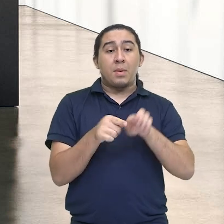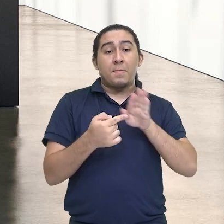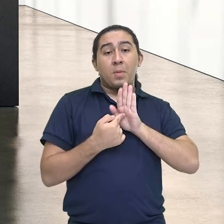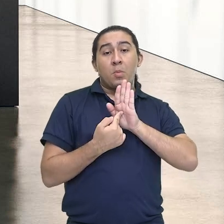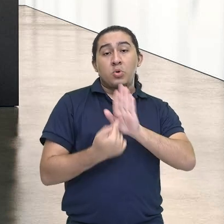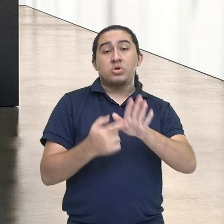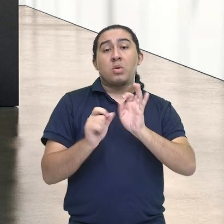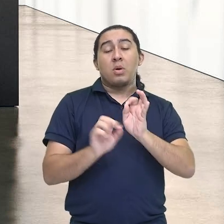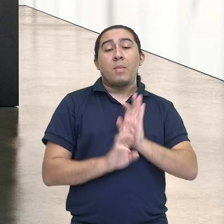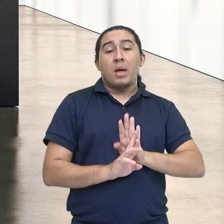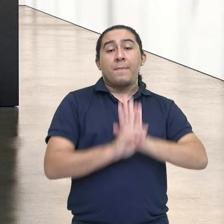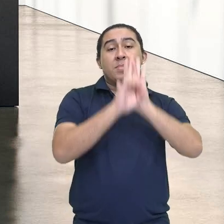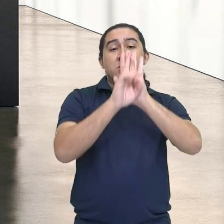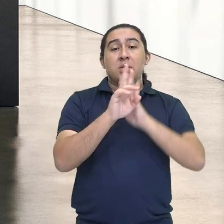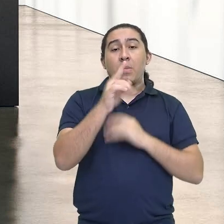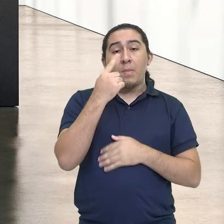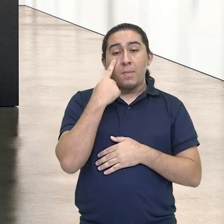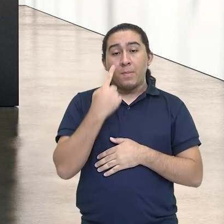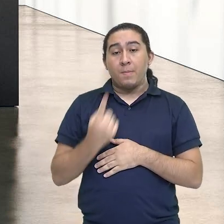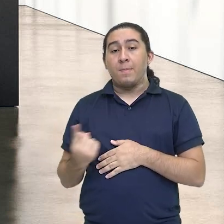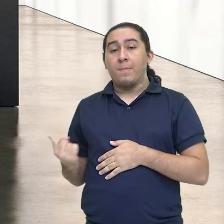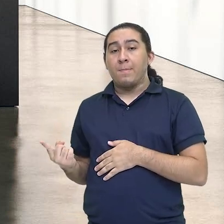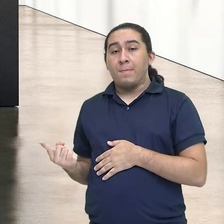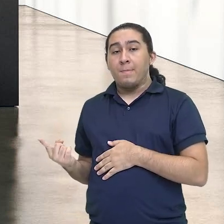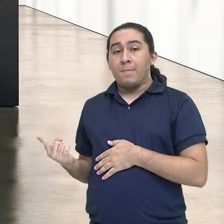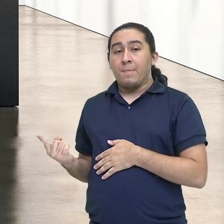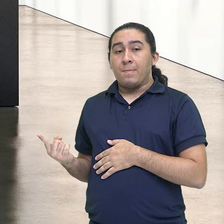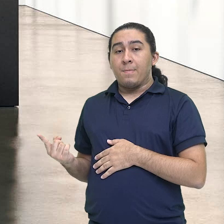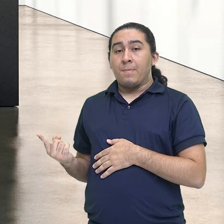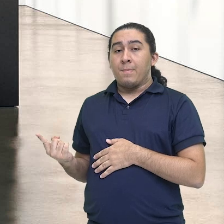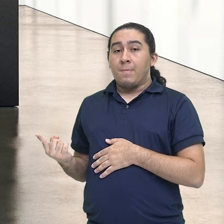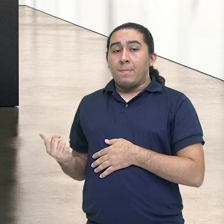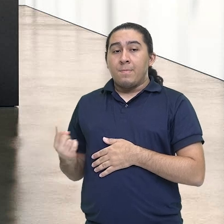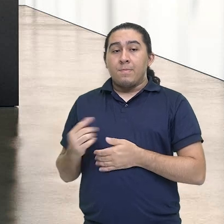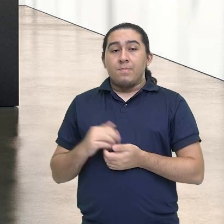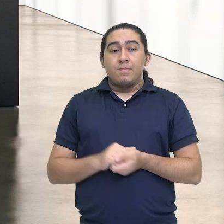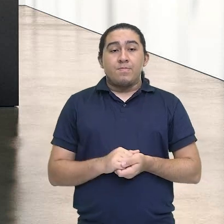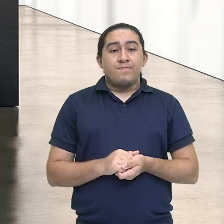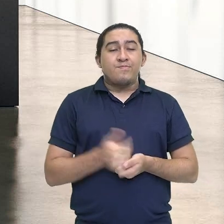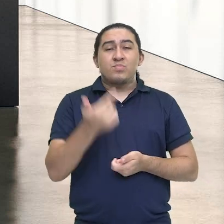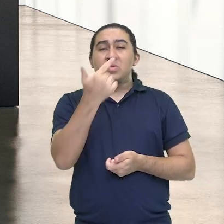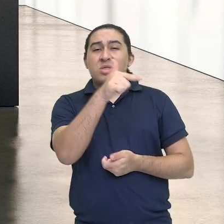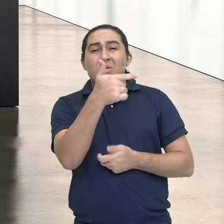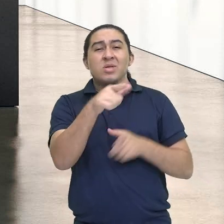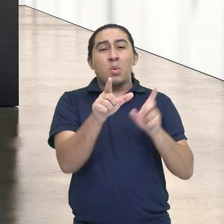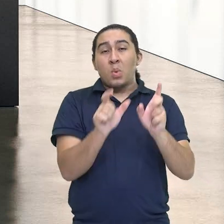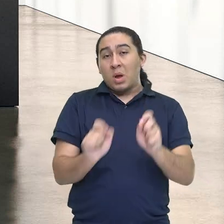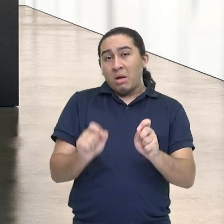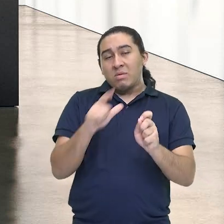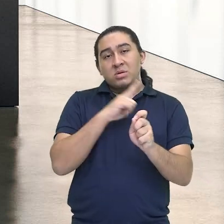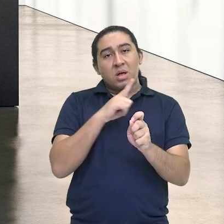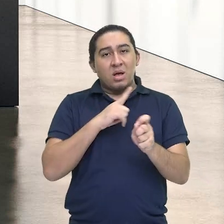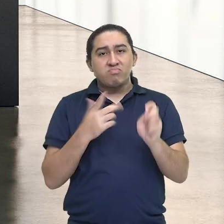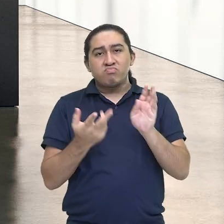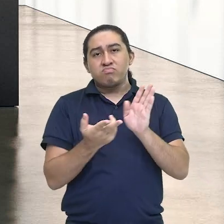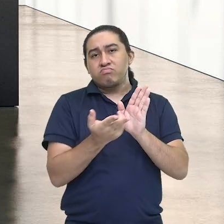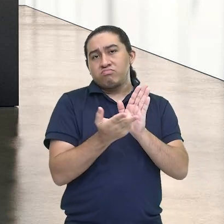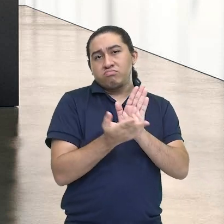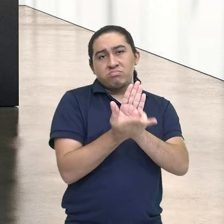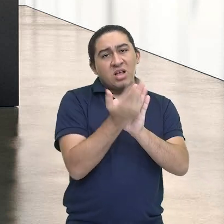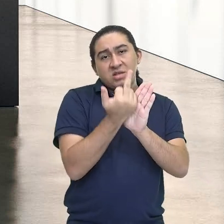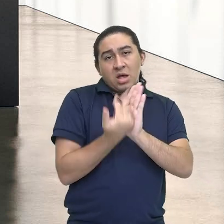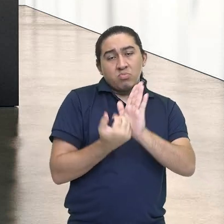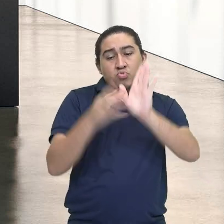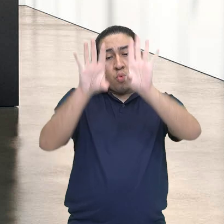uma representação de uma coluna dórica. A gente percebe que não tem muita ornamentação na parte de cima dessa